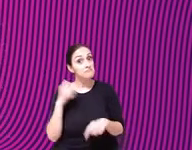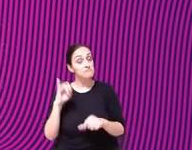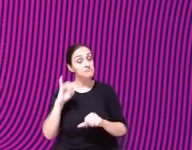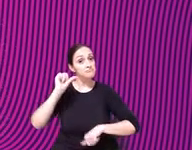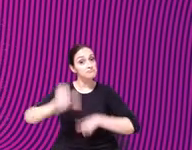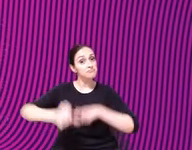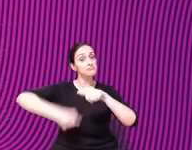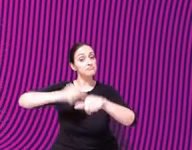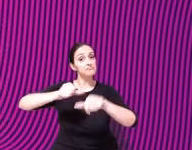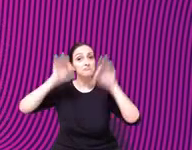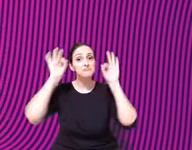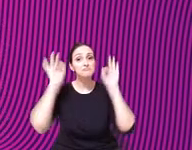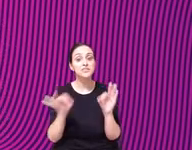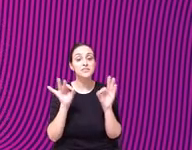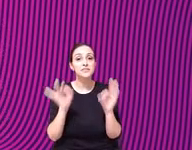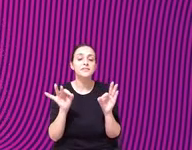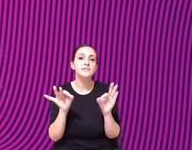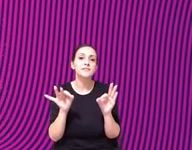modificar